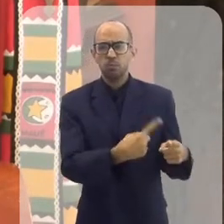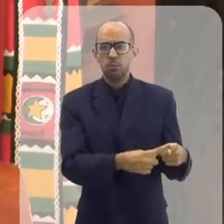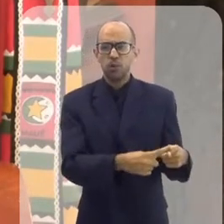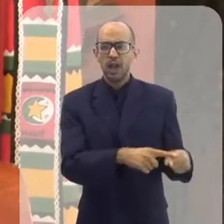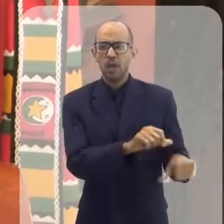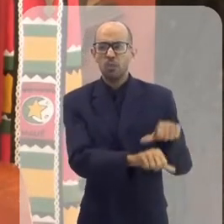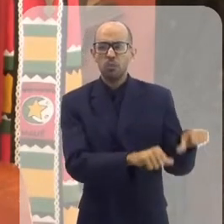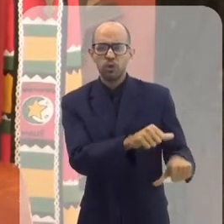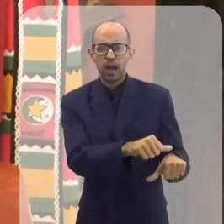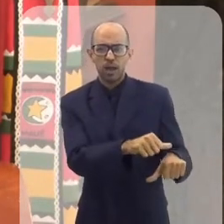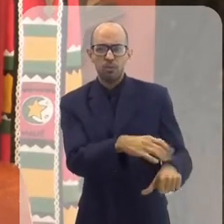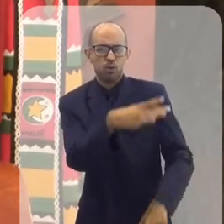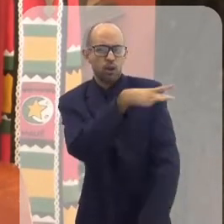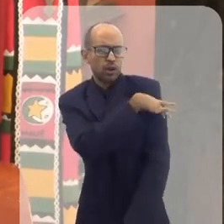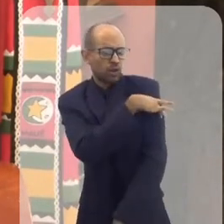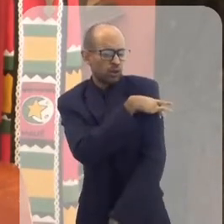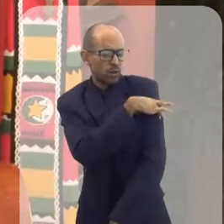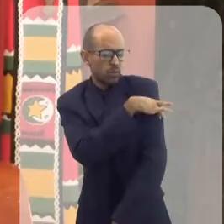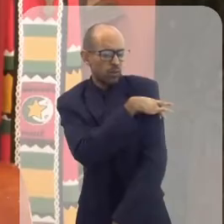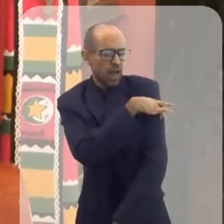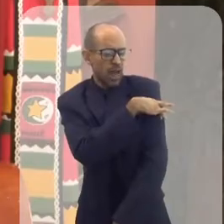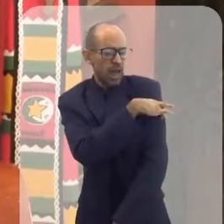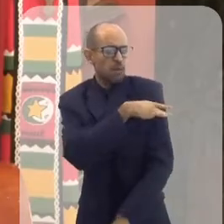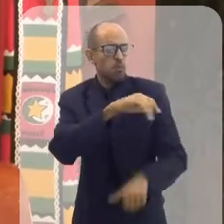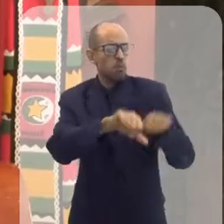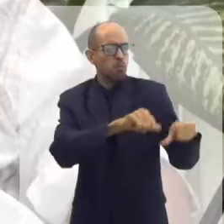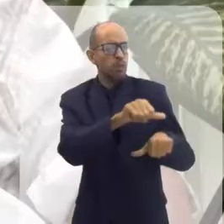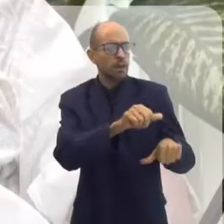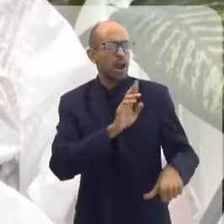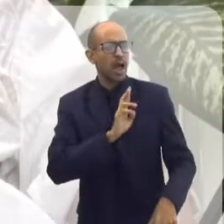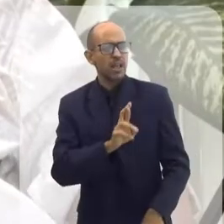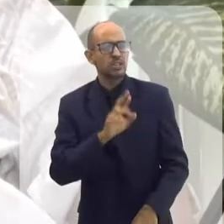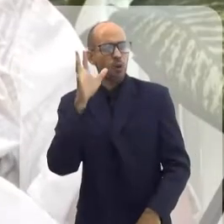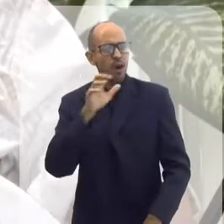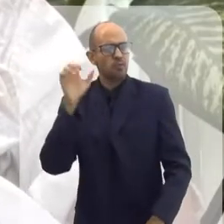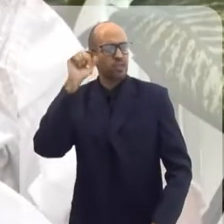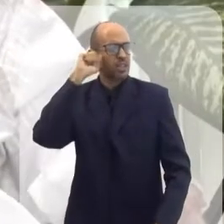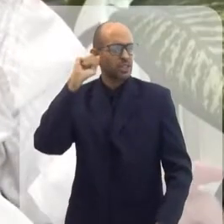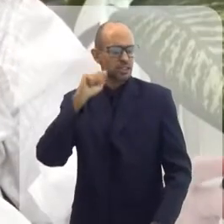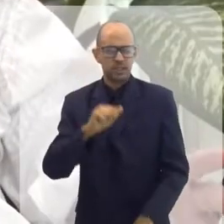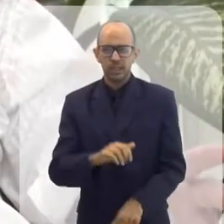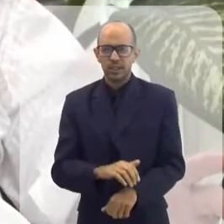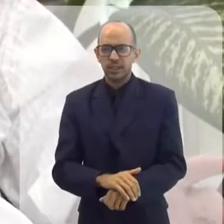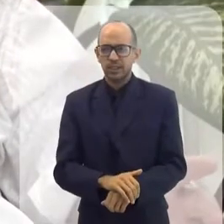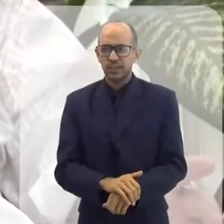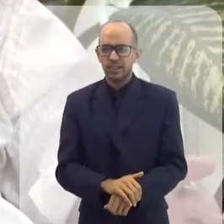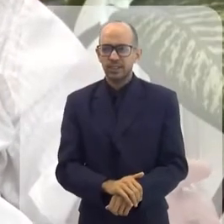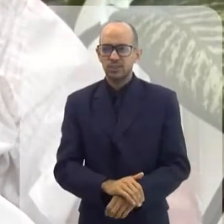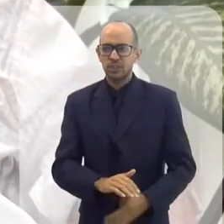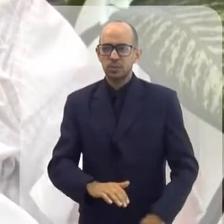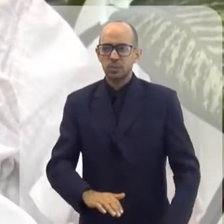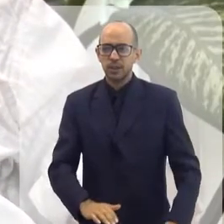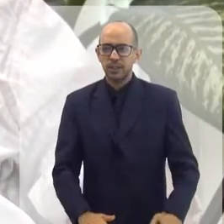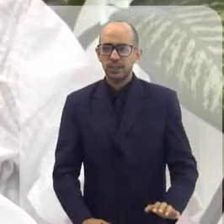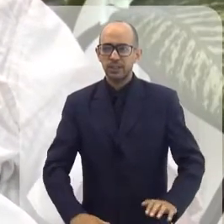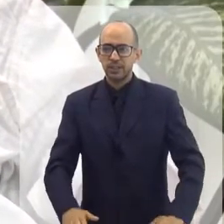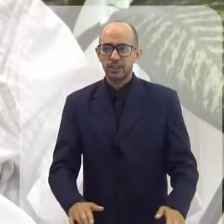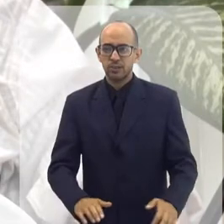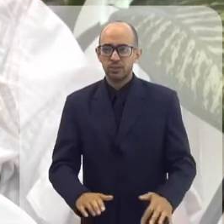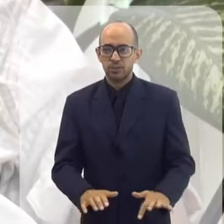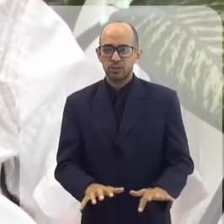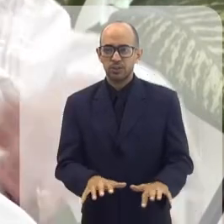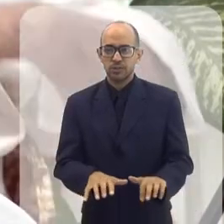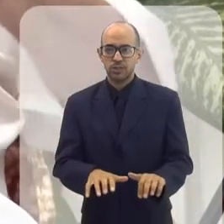mudar de candomblé para matrizes africanas i a honra a Rigor a Rigor Nós